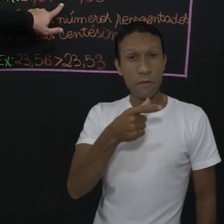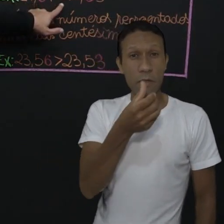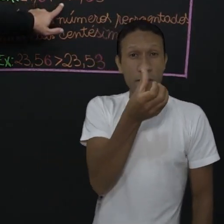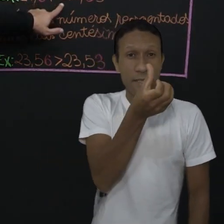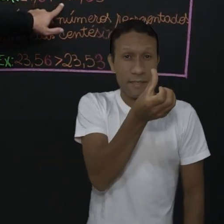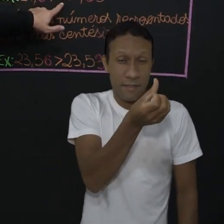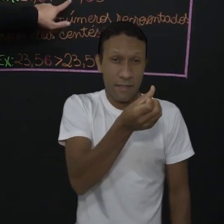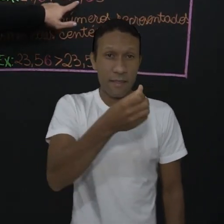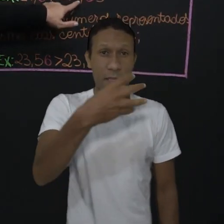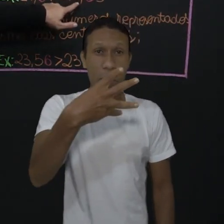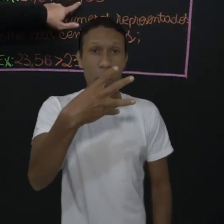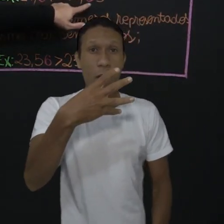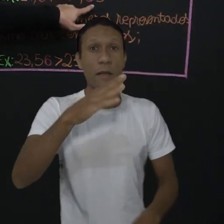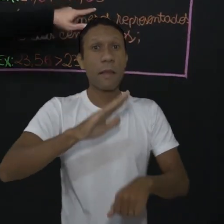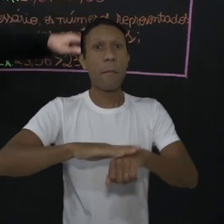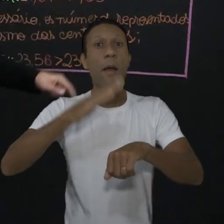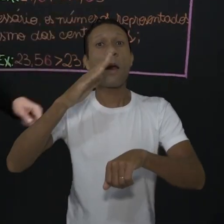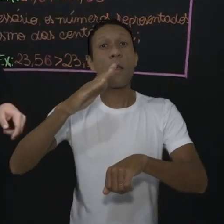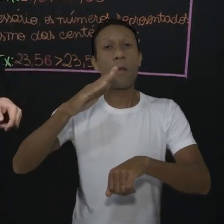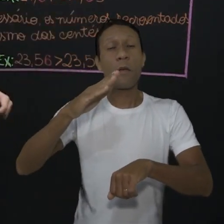14,64 é menor do que